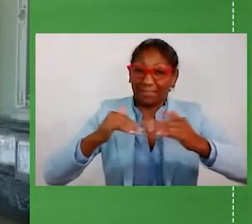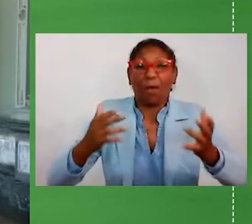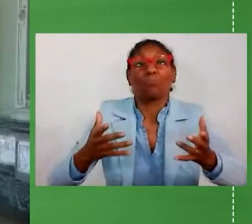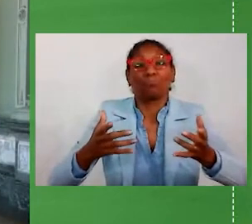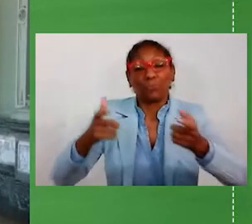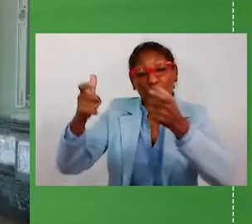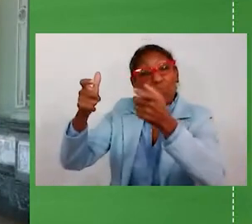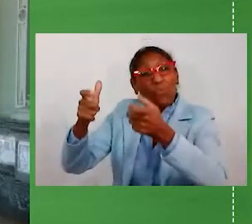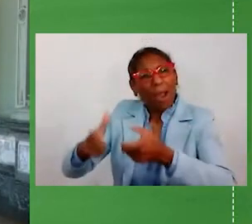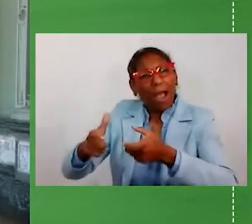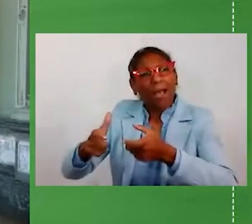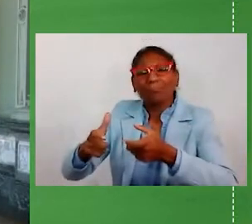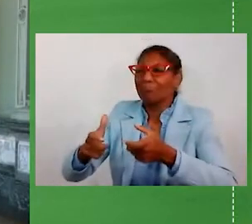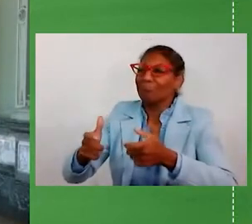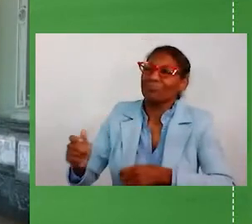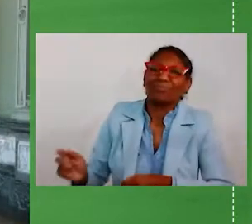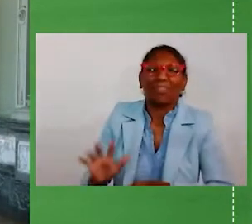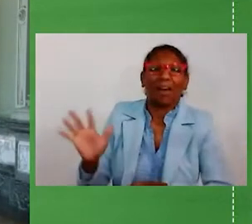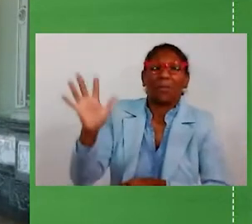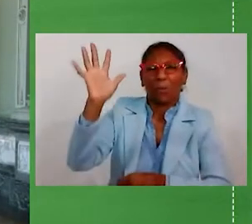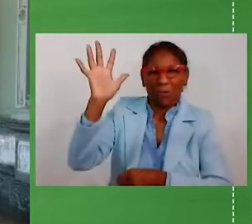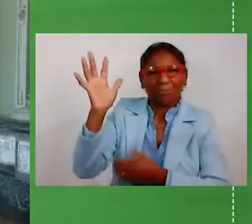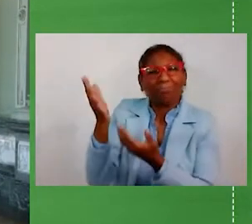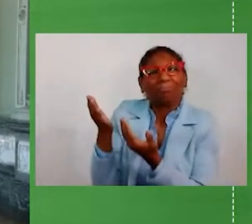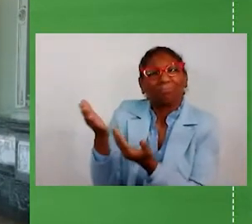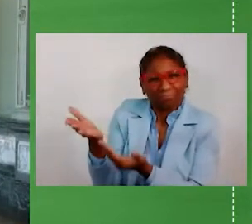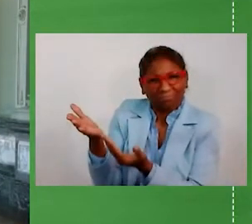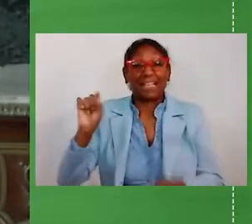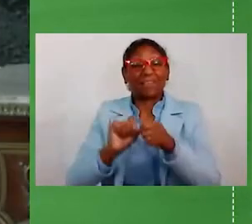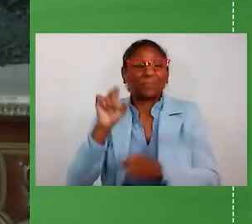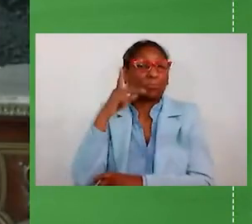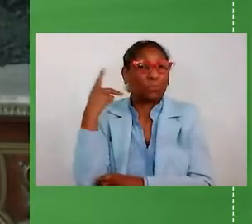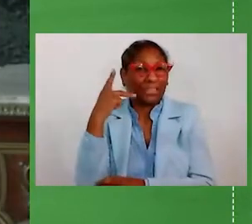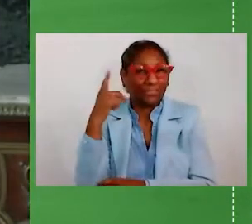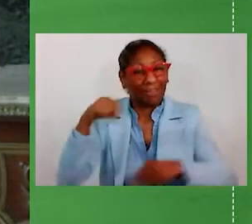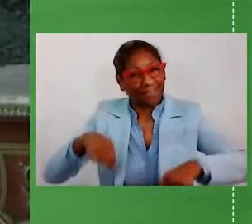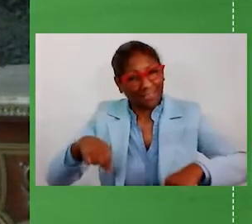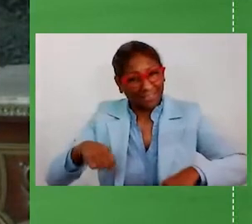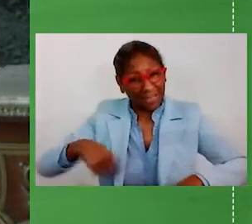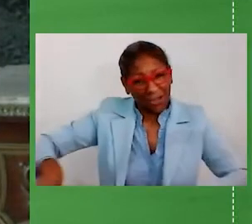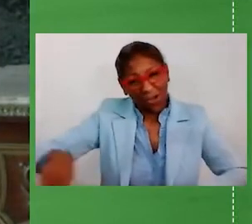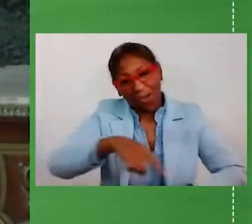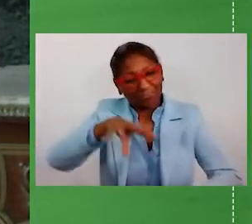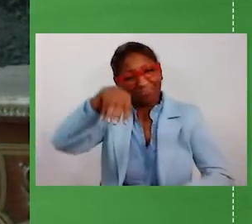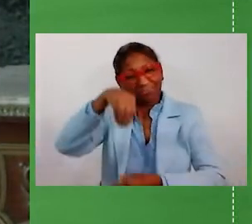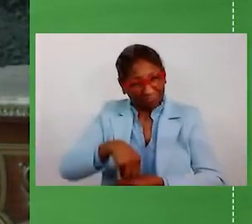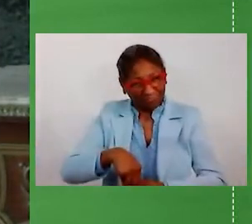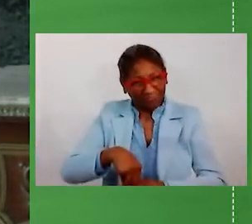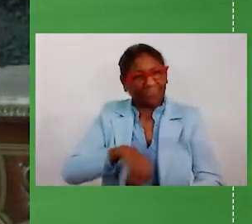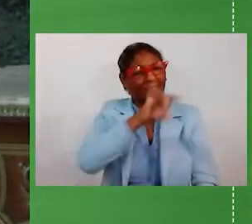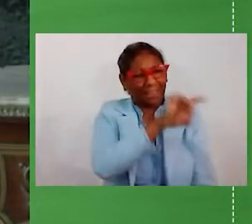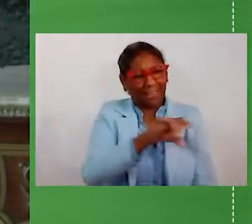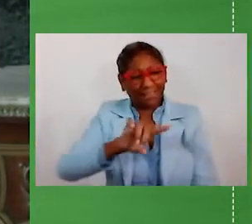patrimônio que se valoriza quando se valoriza a pessoa e se valoriza a história. Então estamos nós aqui, todos